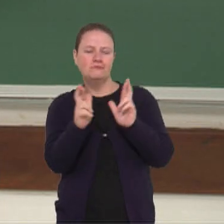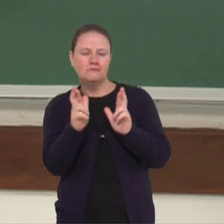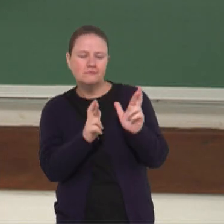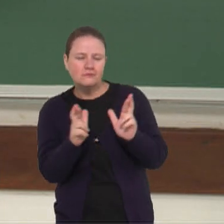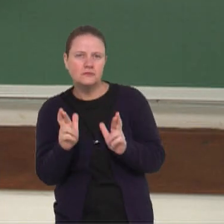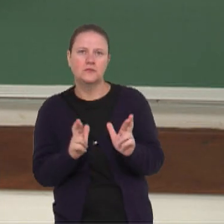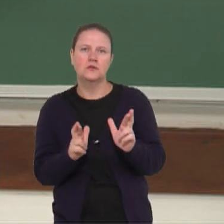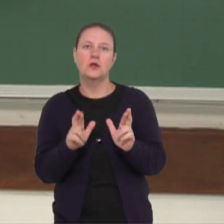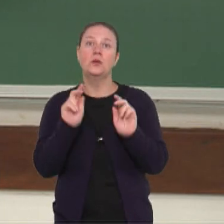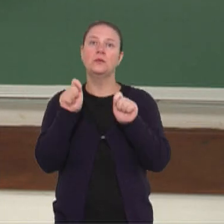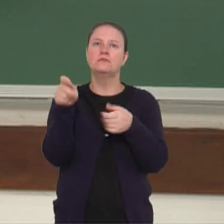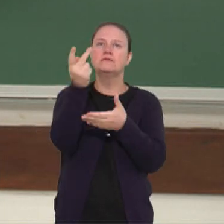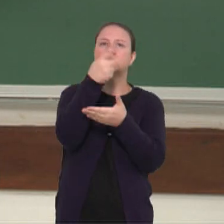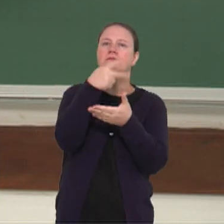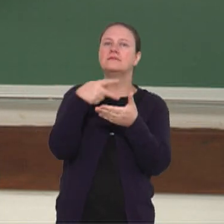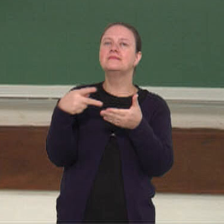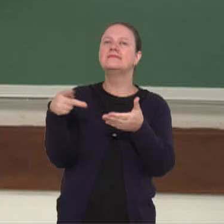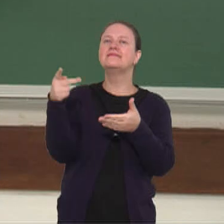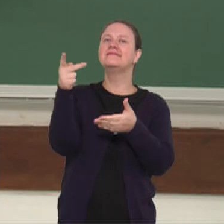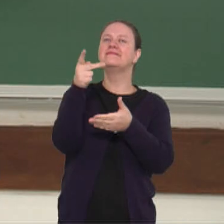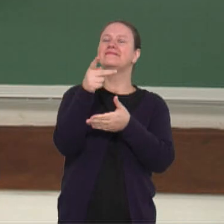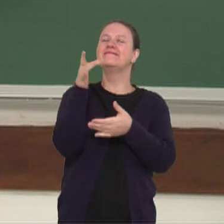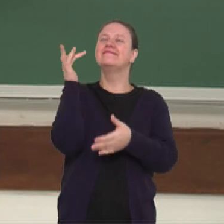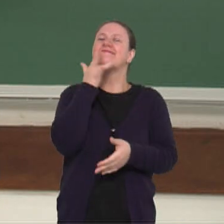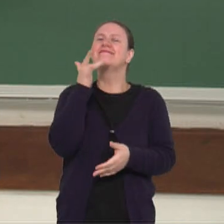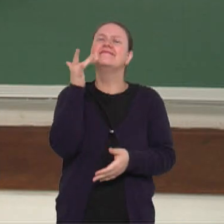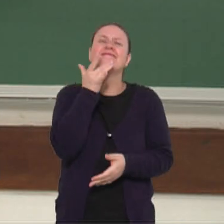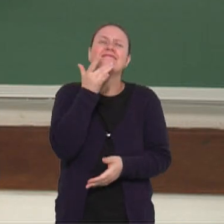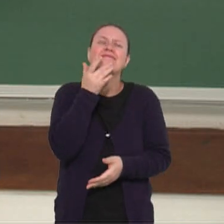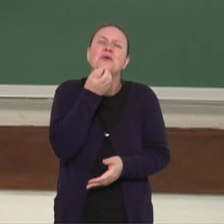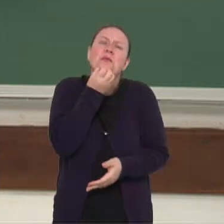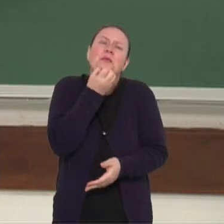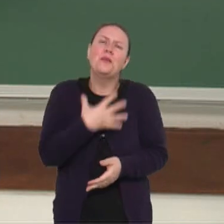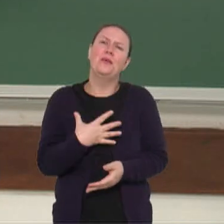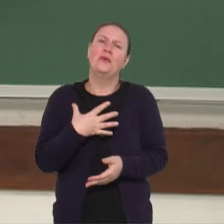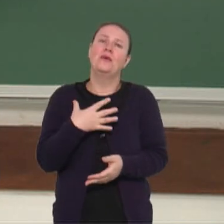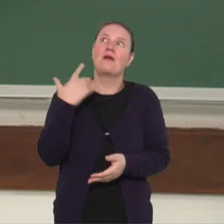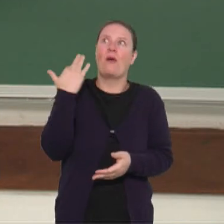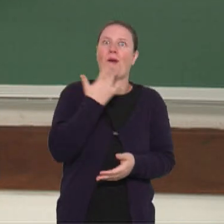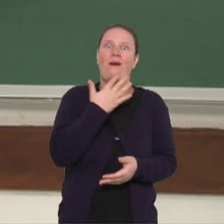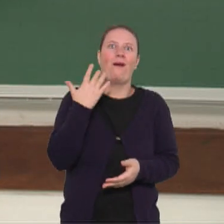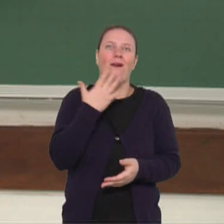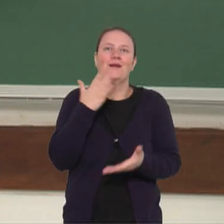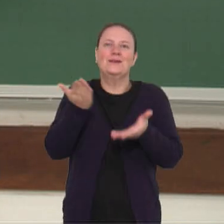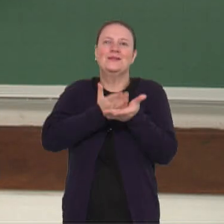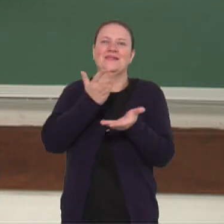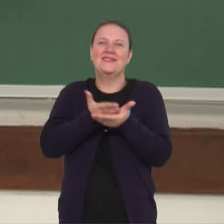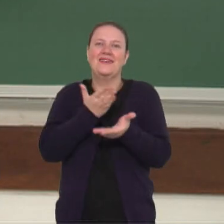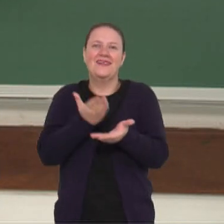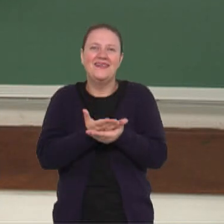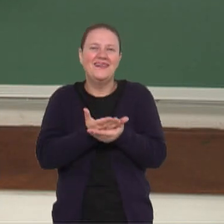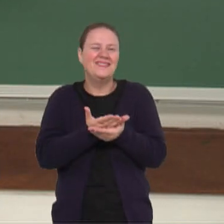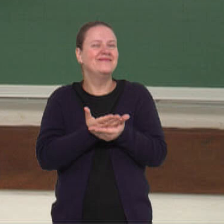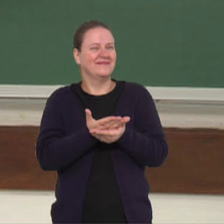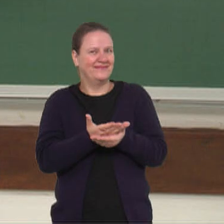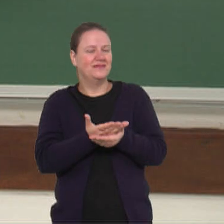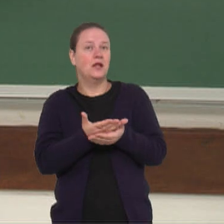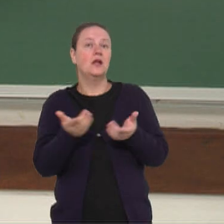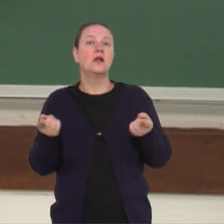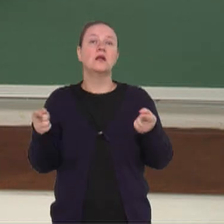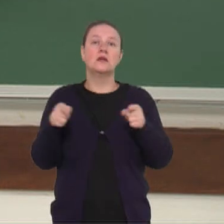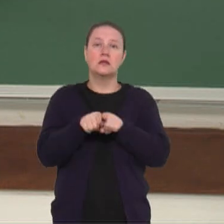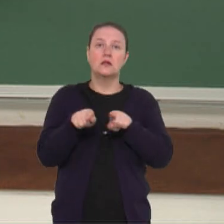Vocês poderiam desenhar. Olha que gostoso, e é tão bom desenhar, deixar bem colorido depois no caderno de vocês, que tal, né? E para a gente